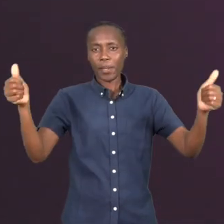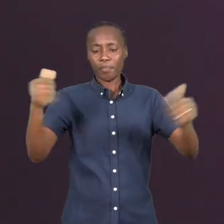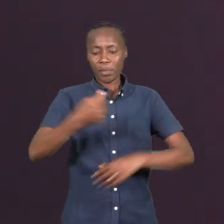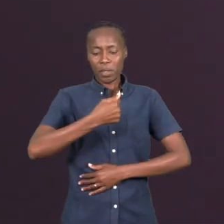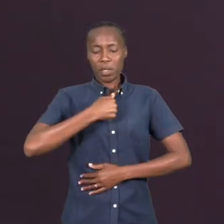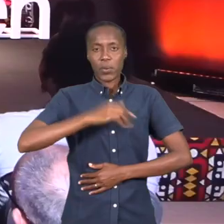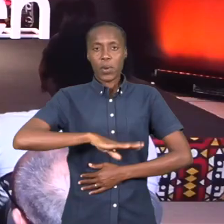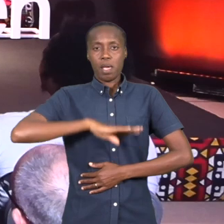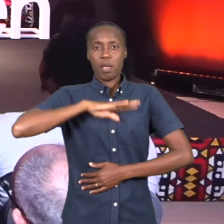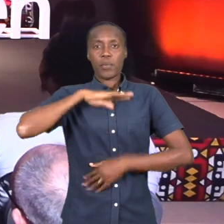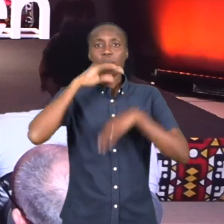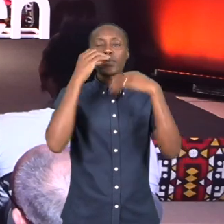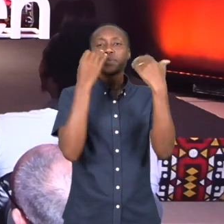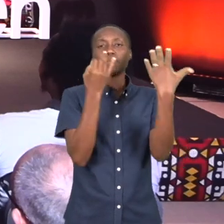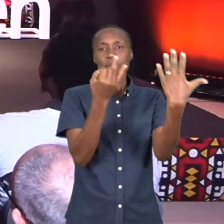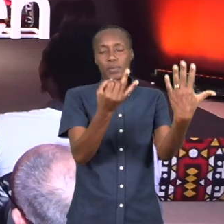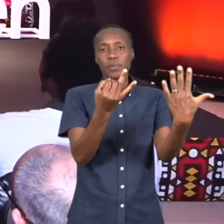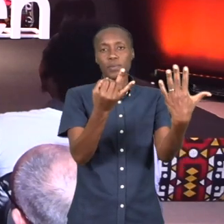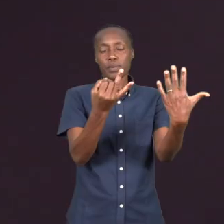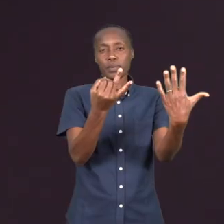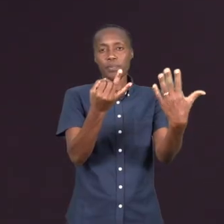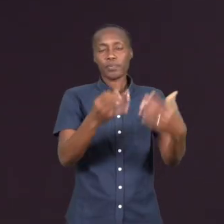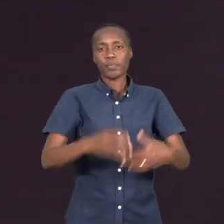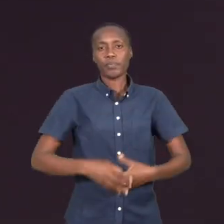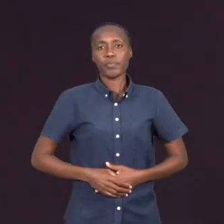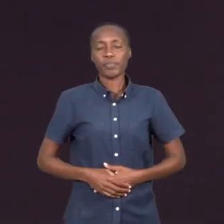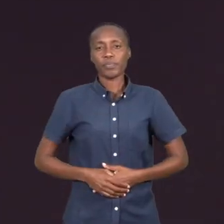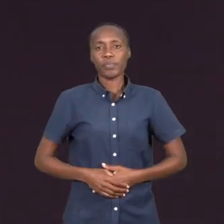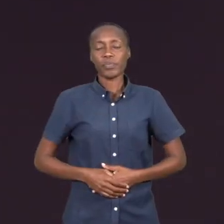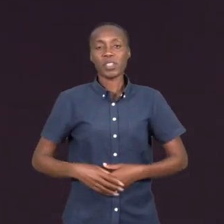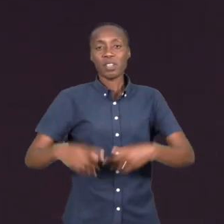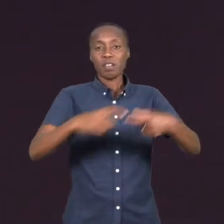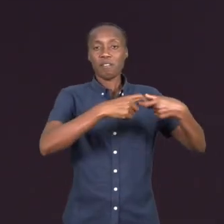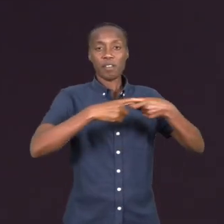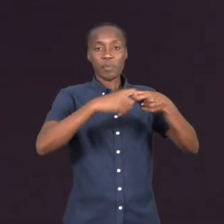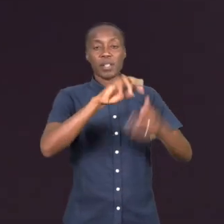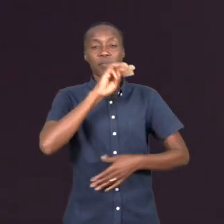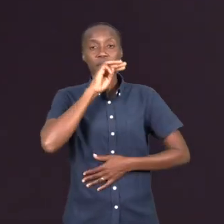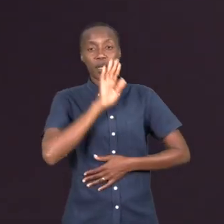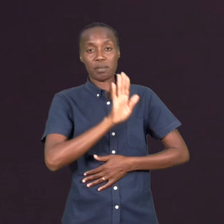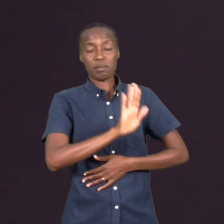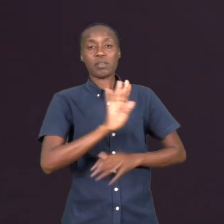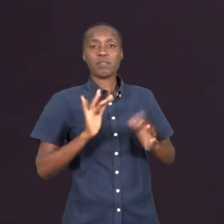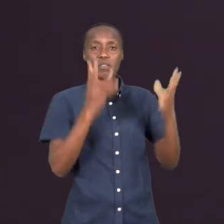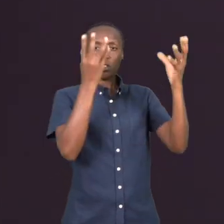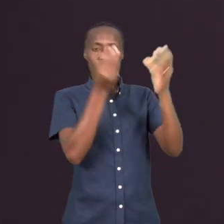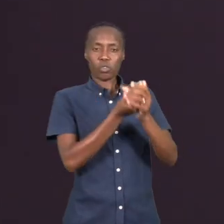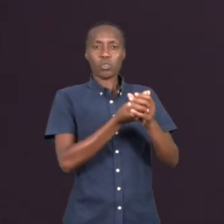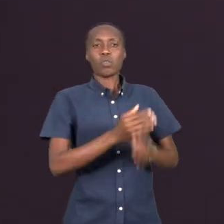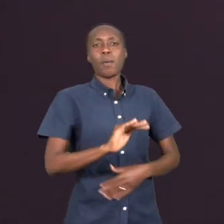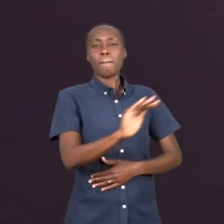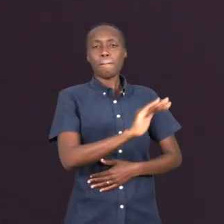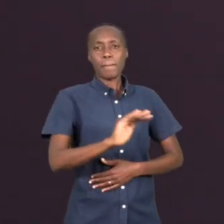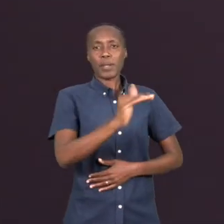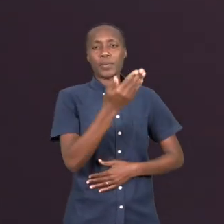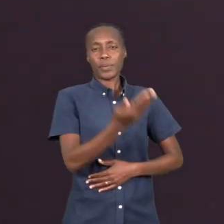7 anos. Então, passei a viver com a minha família materna na casa da minha avó, concretamente no